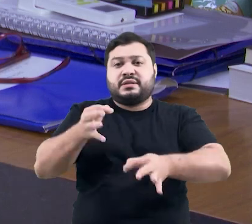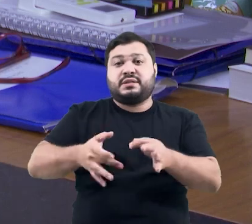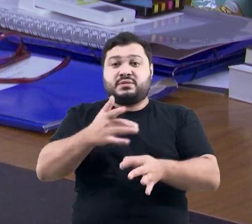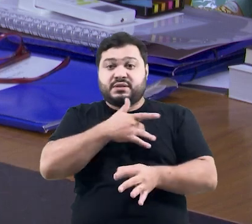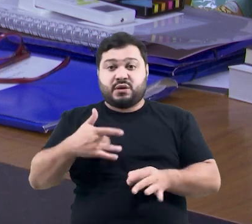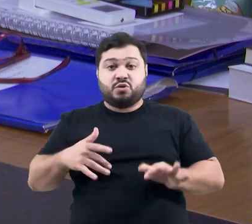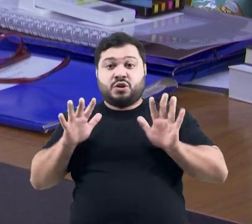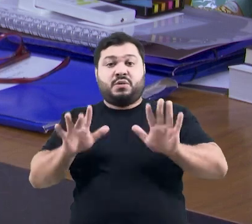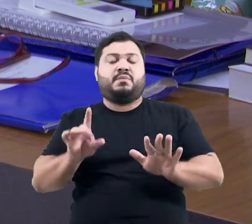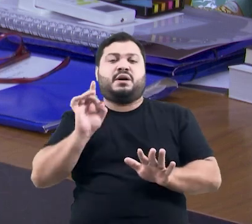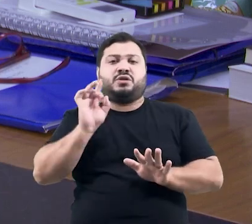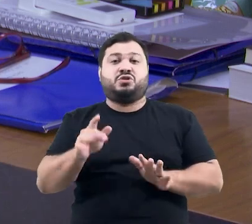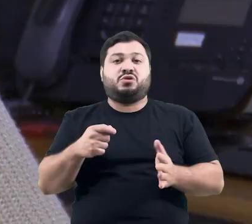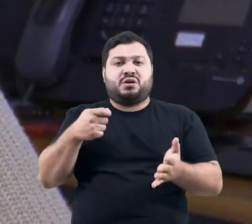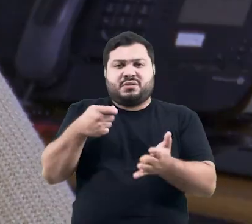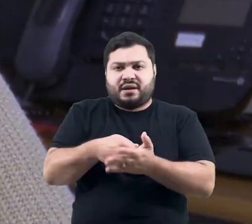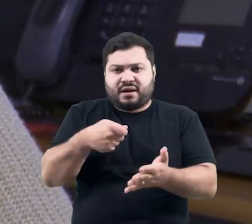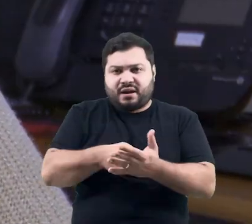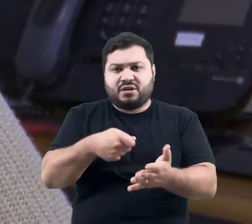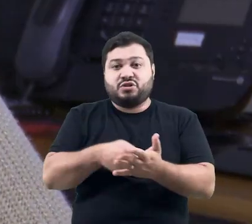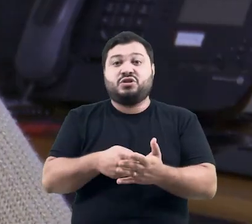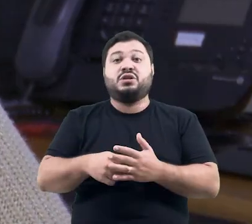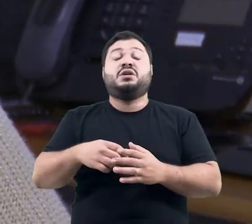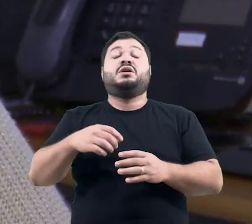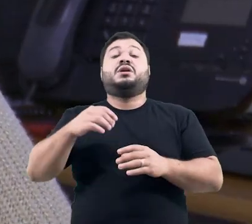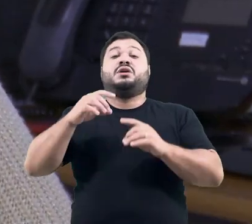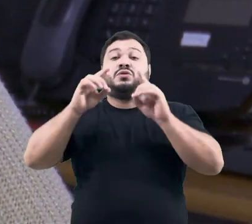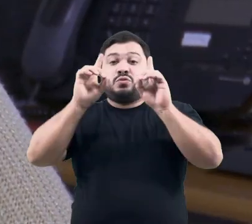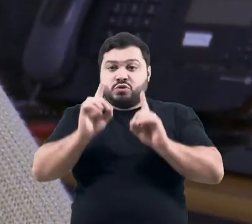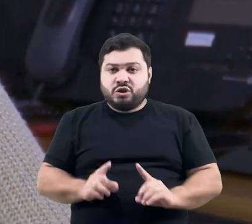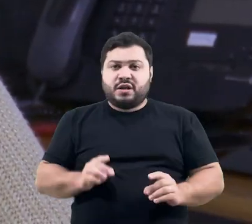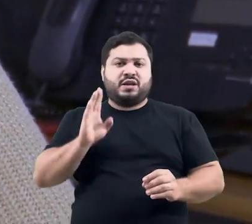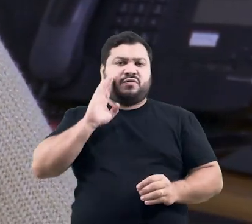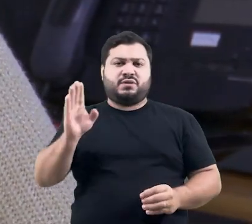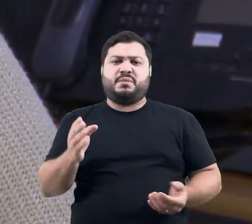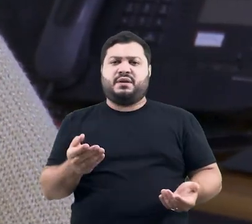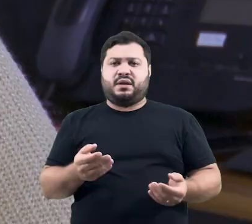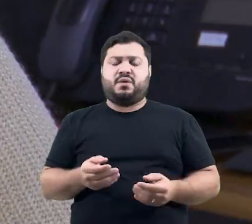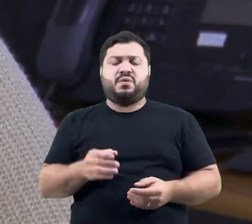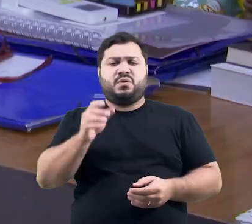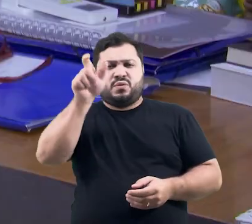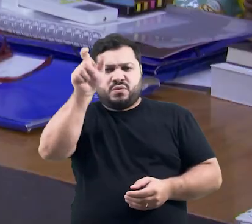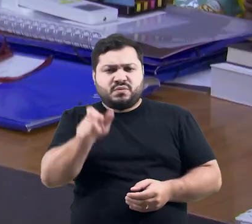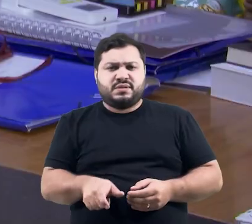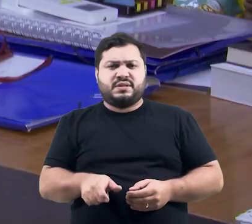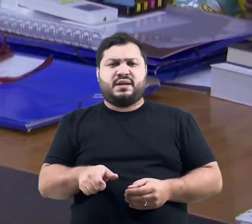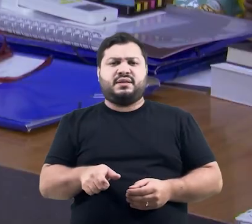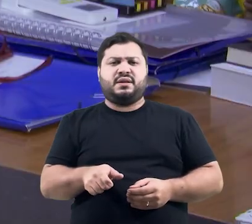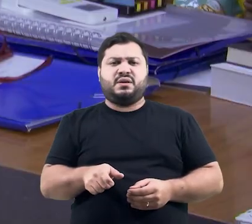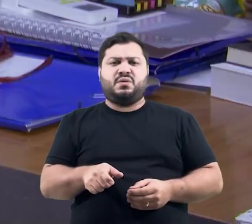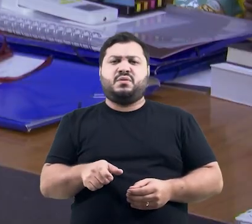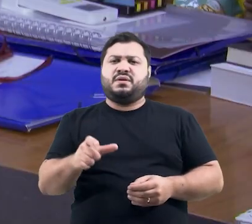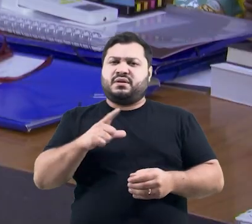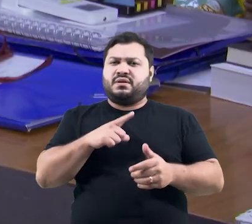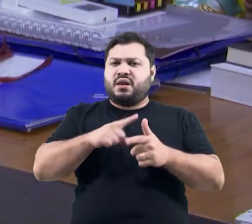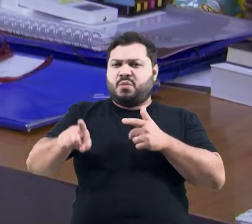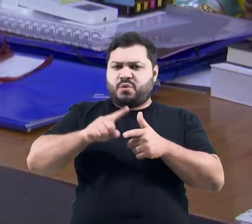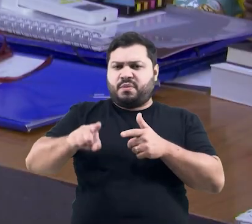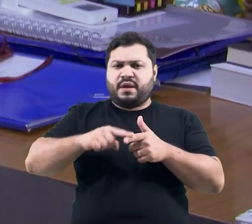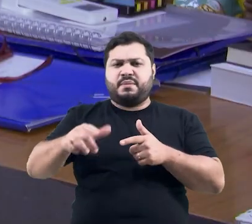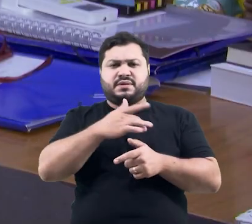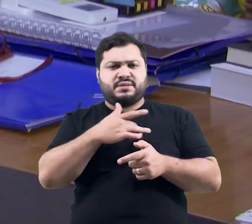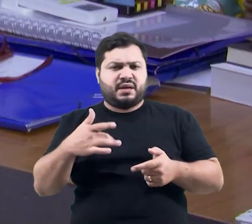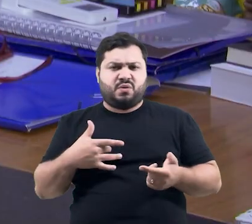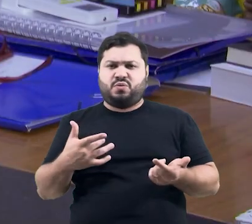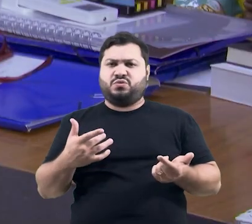da judicialização da saúde, mas apenas da garantia de um direito fundamental. Existe um cidadão que